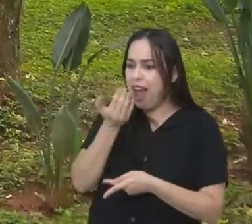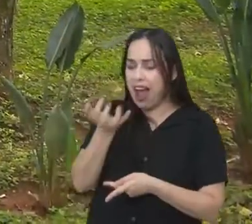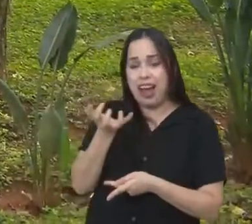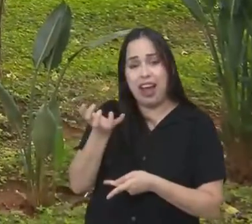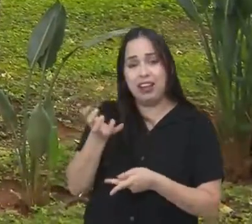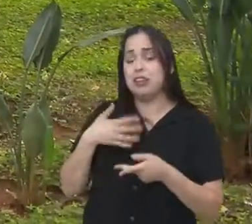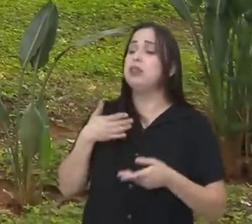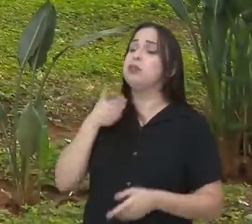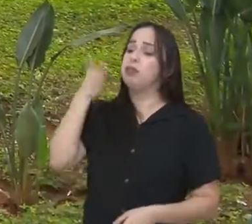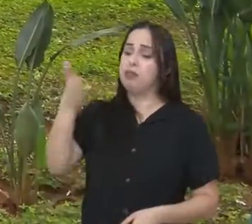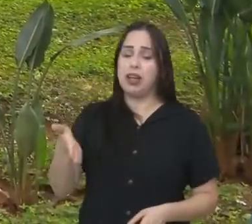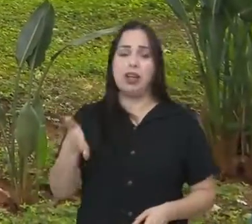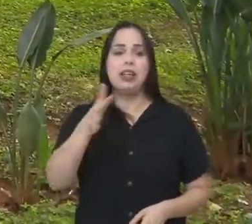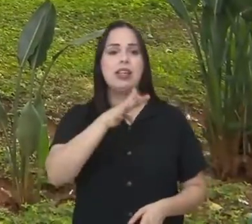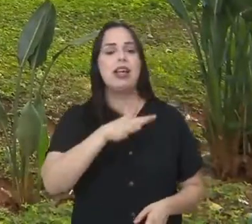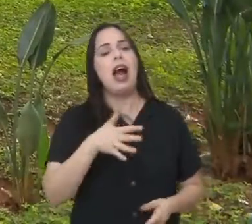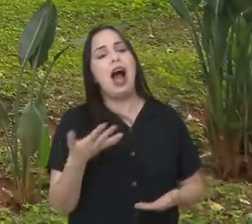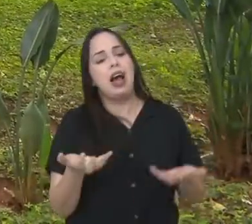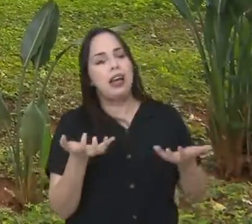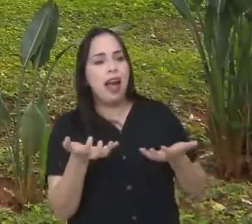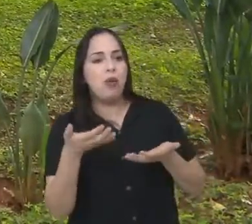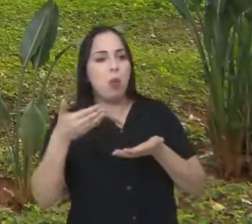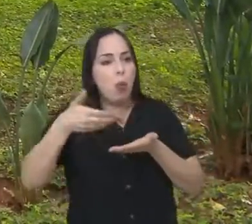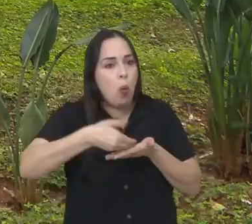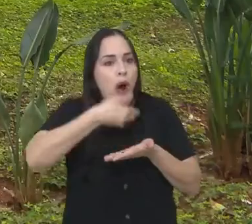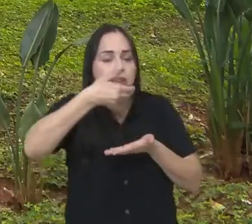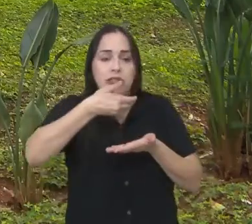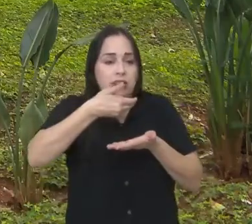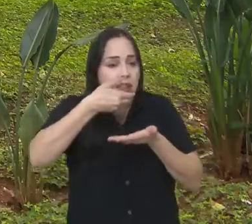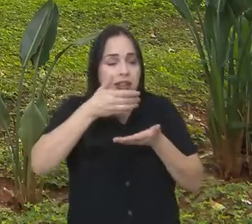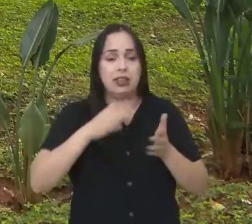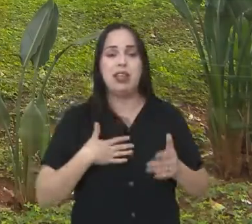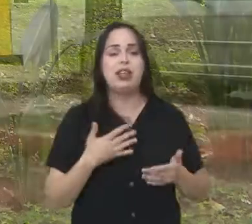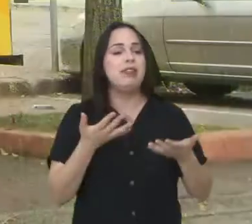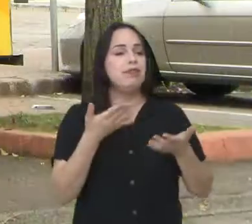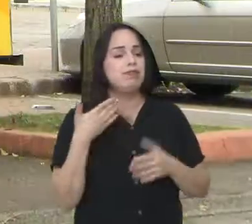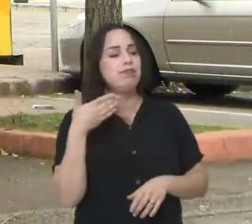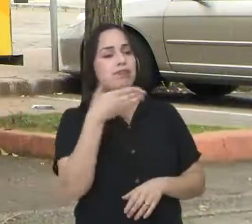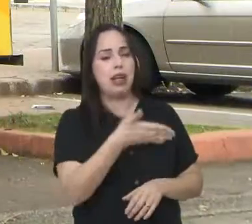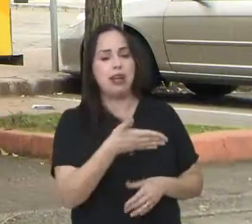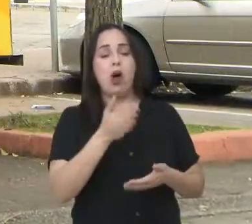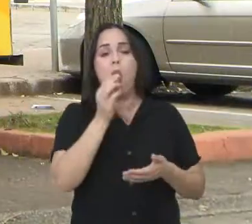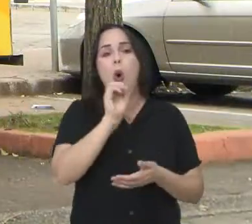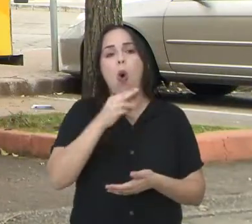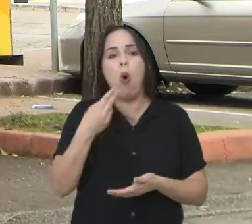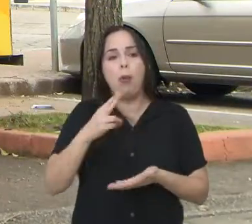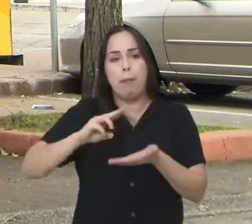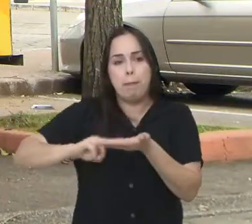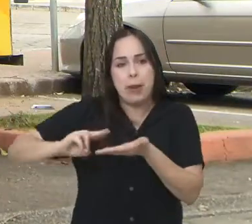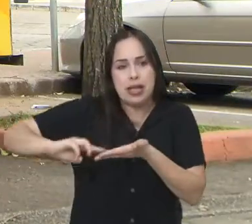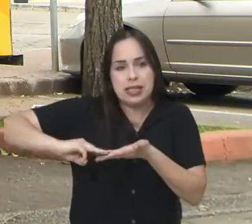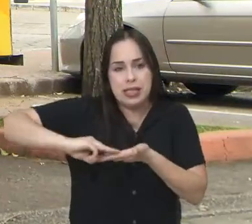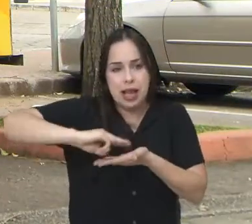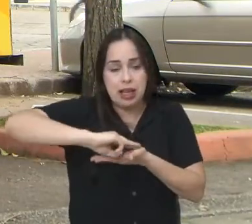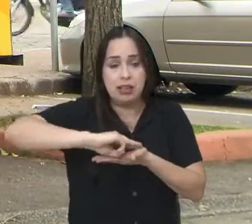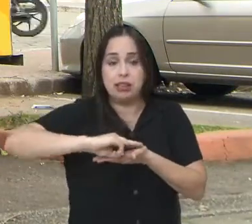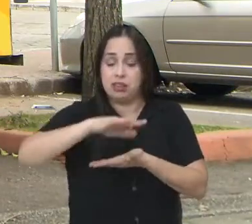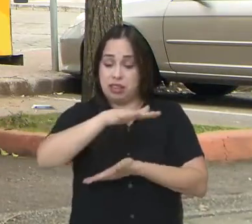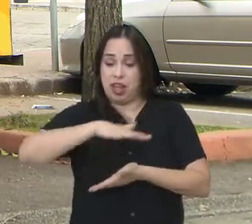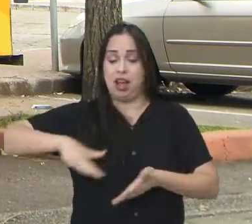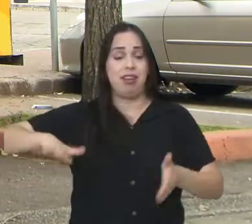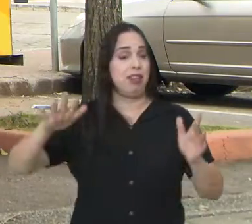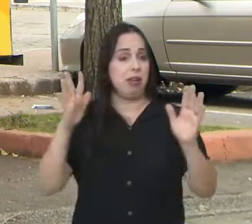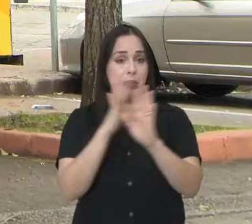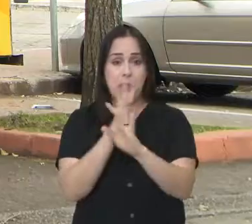que Dia tem que- aqui na que, região. não quero tomar um caldinho, ele vai no outro caldinho. Eu quero comer um pastel, ele vai no trailer do pastel. E a praça está